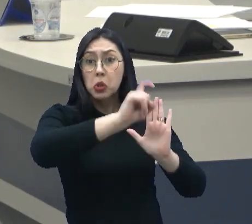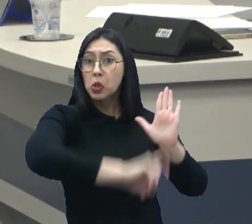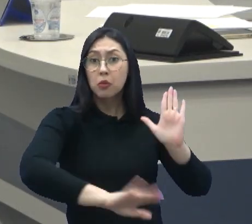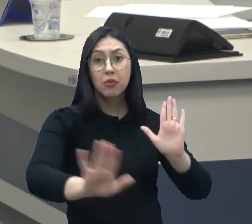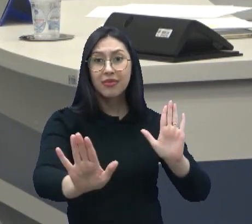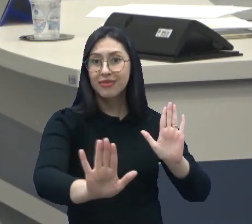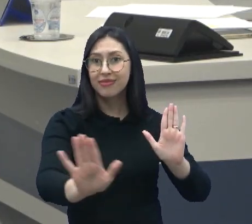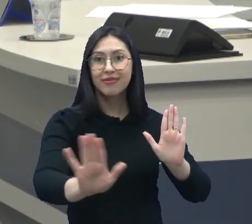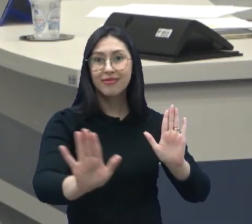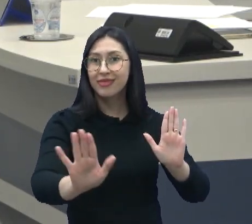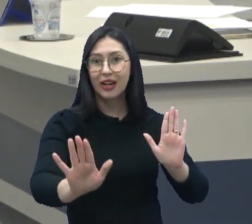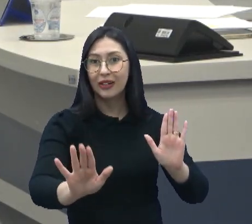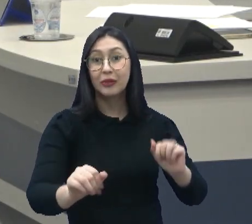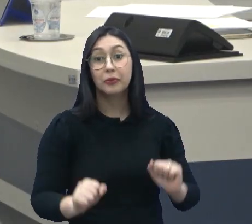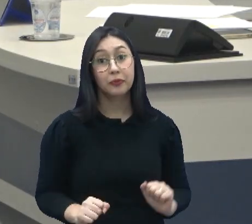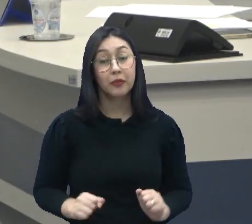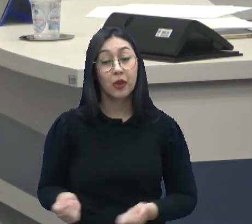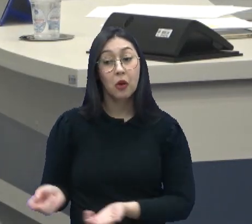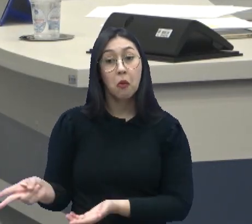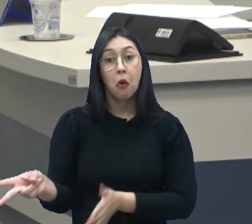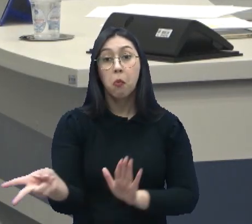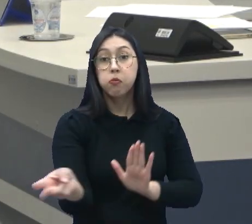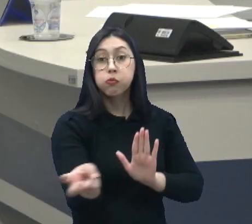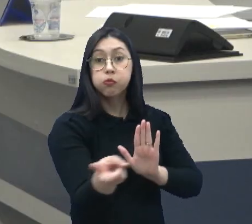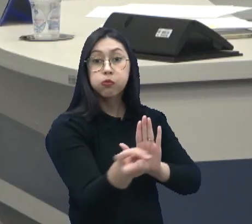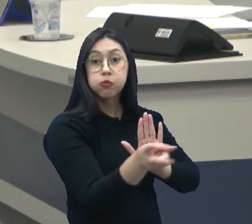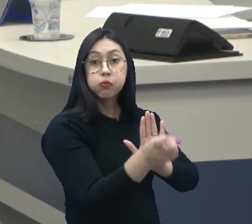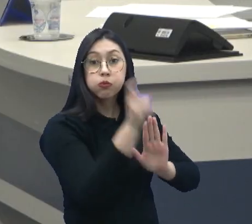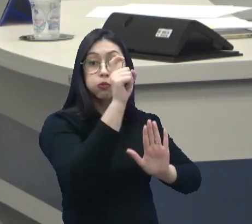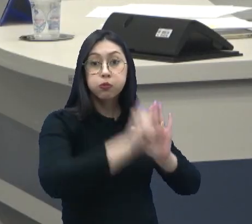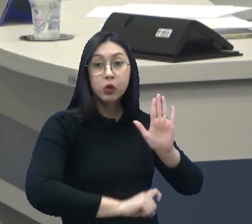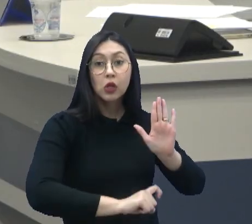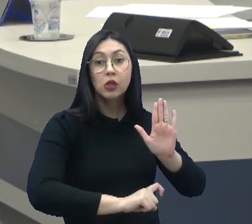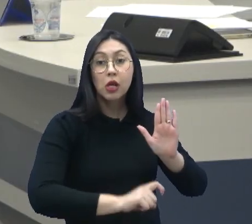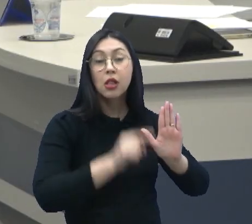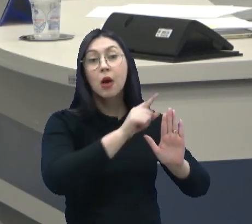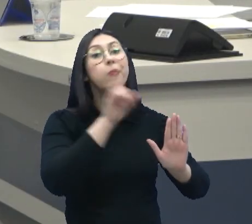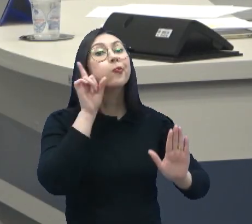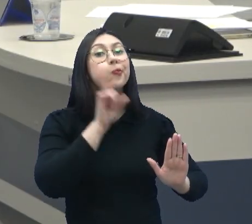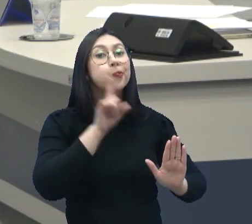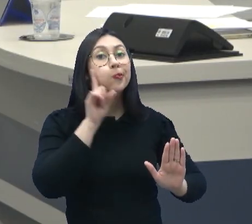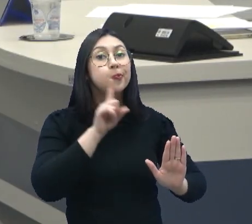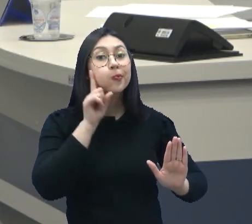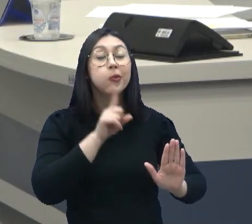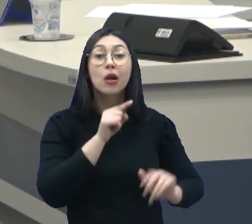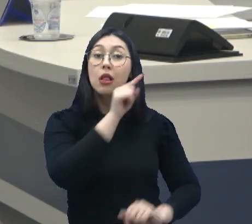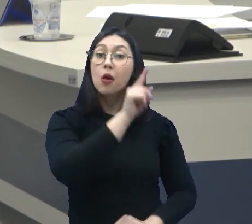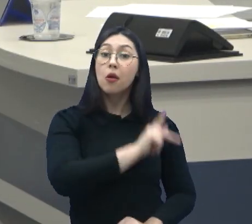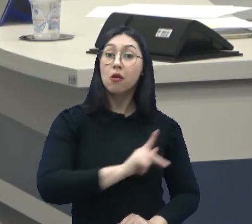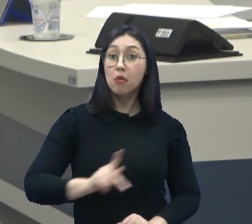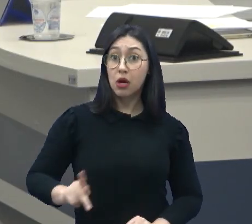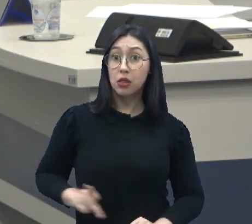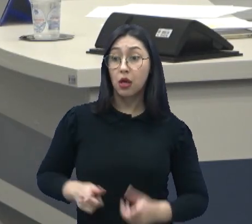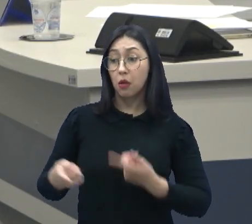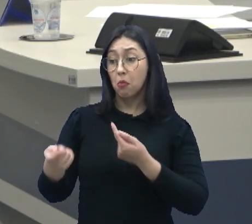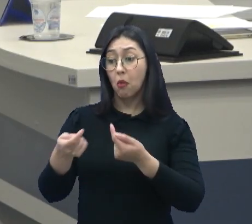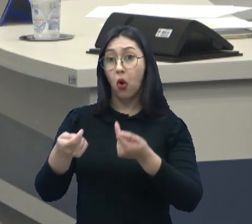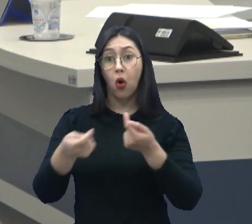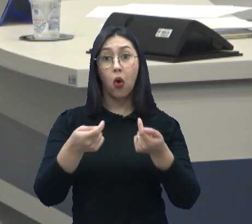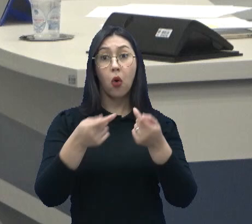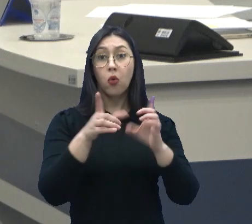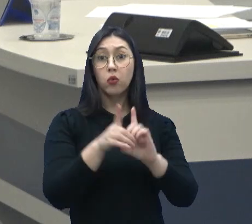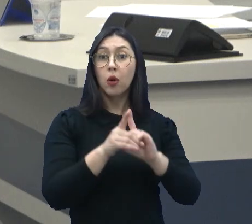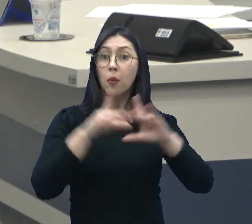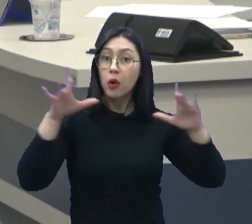Aliás, as sanções econômicas do governo norte-americano, que é a presidência que lidera o mundo livre e as democracias